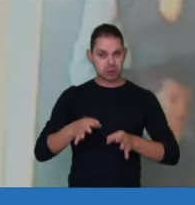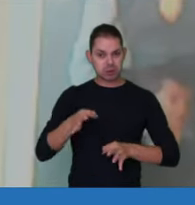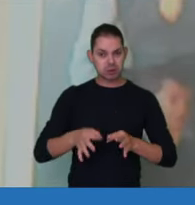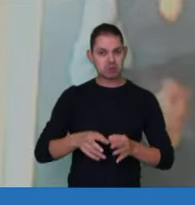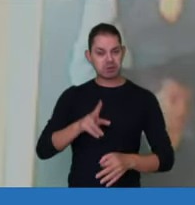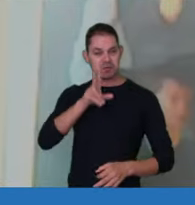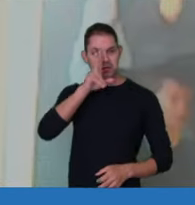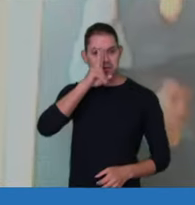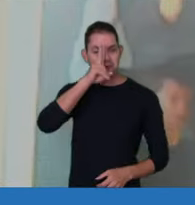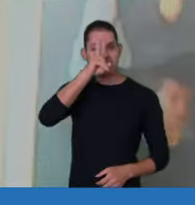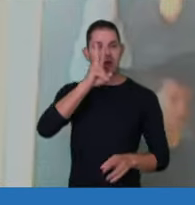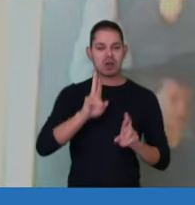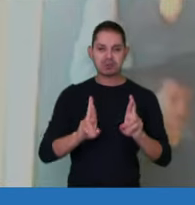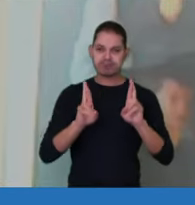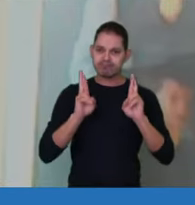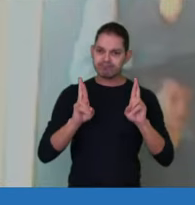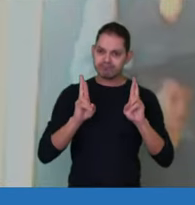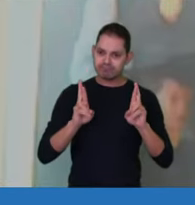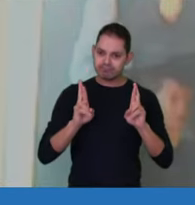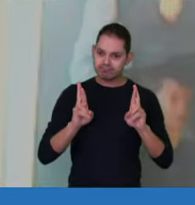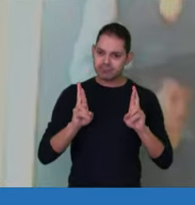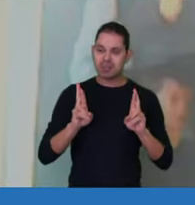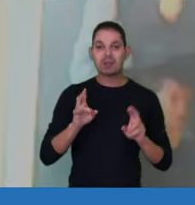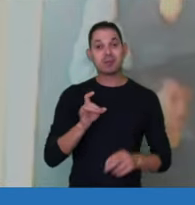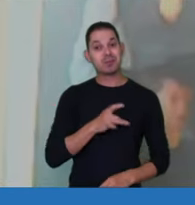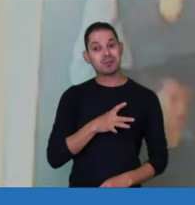forte. Eu espero, e já com medo,